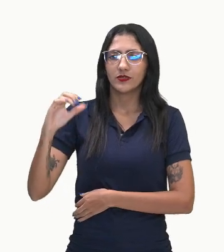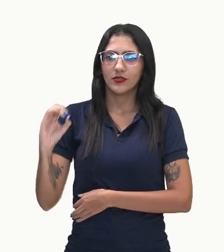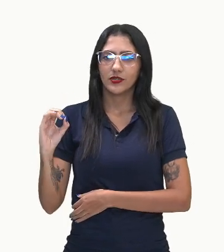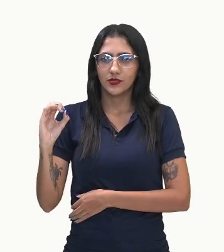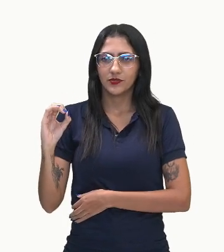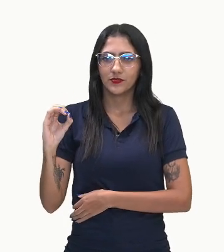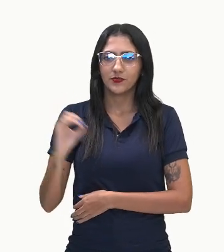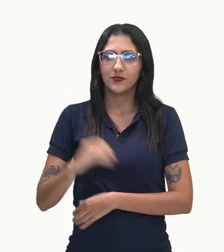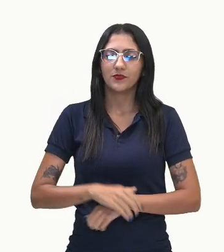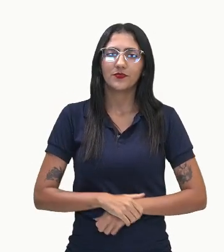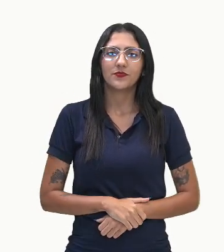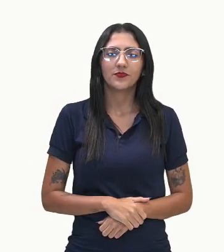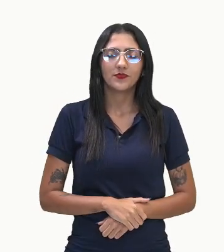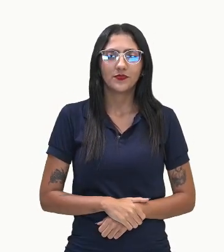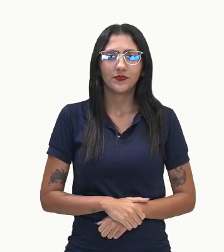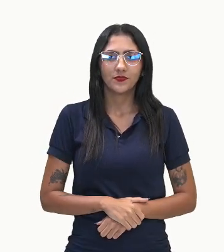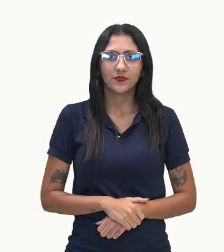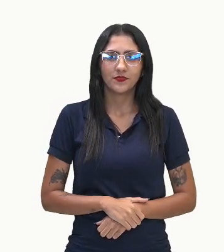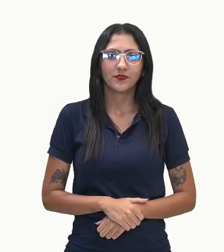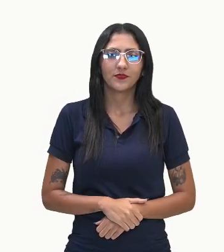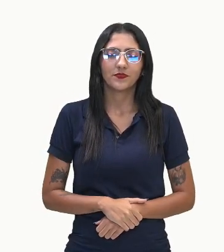ou 0,10.